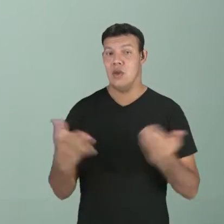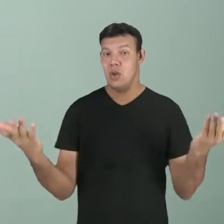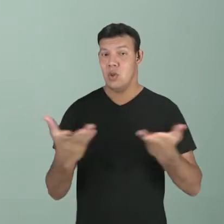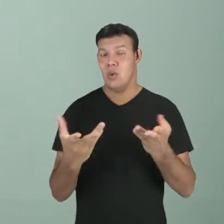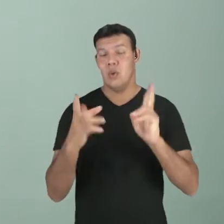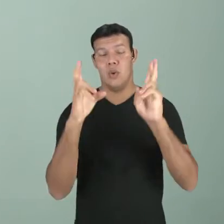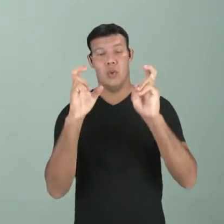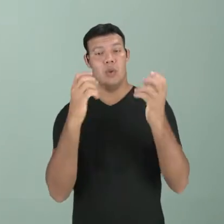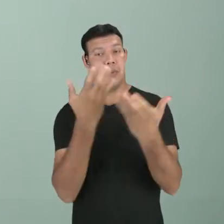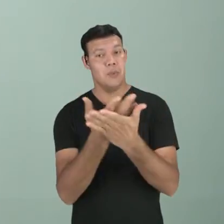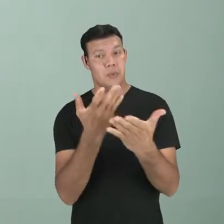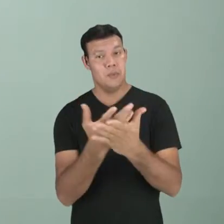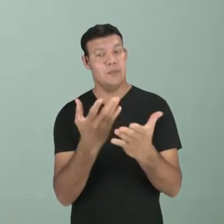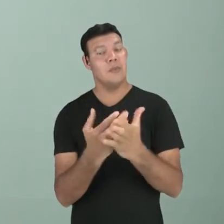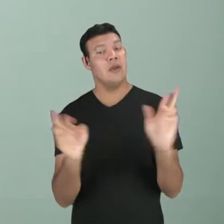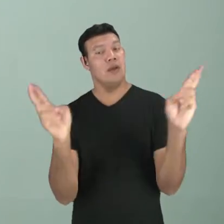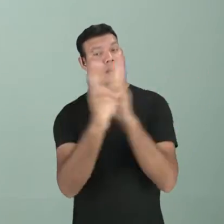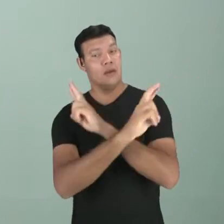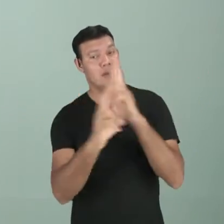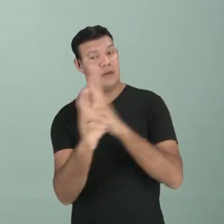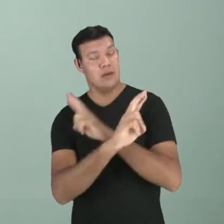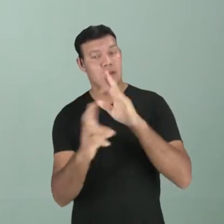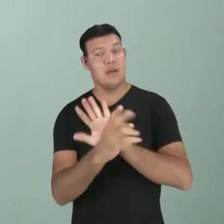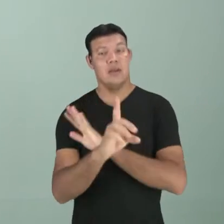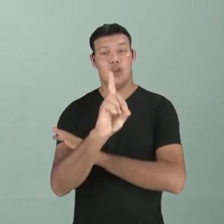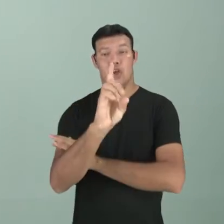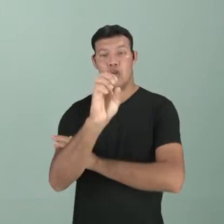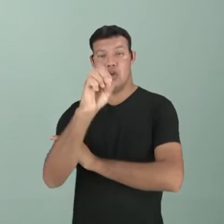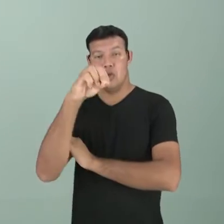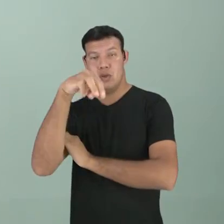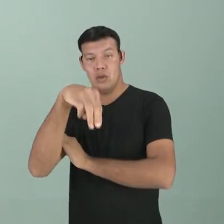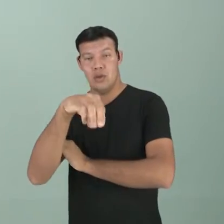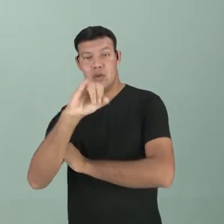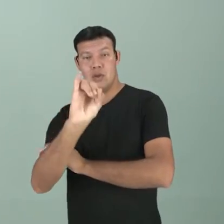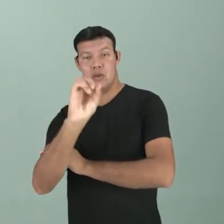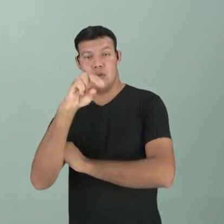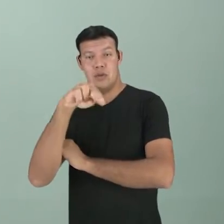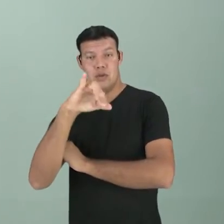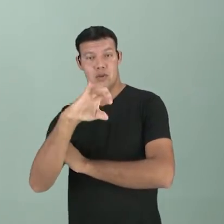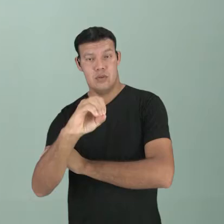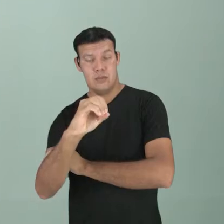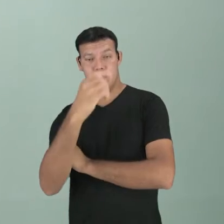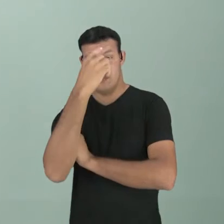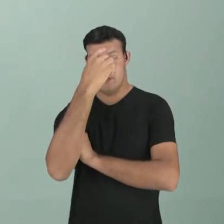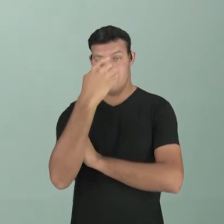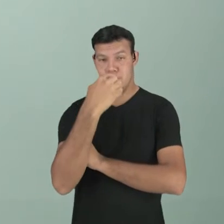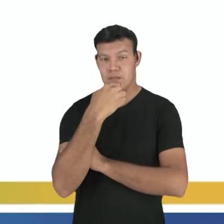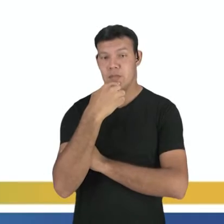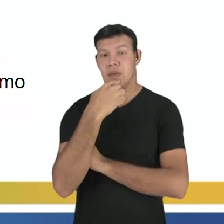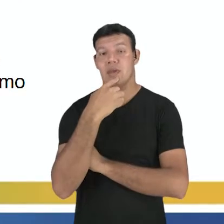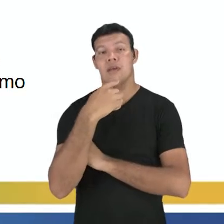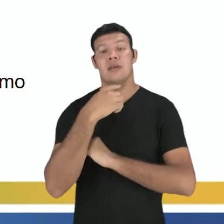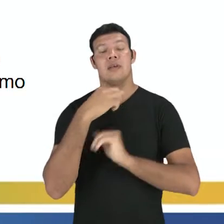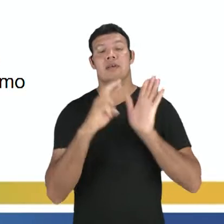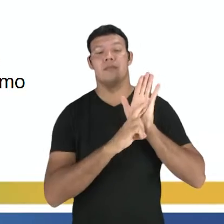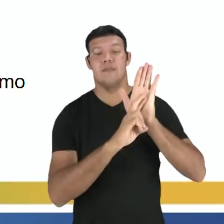relação, domínio, imagem e representação gráfica. Então vamos lá aos